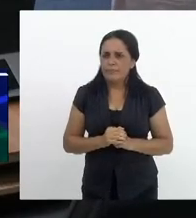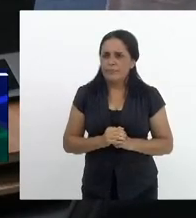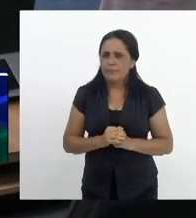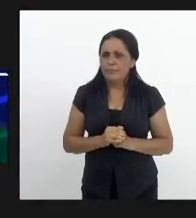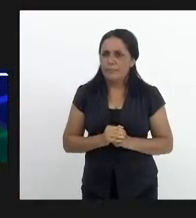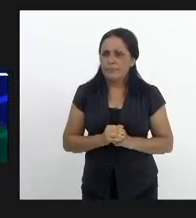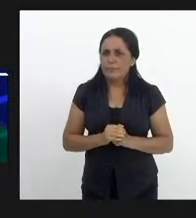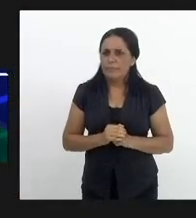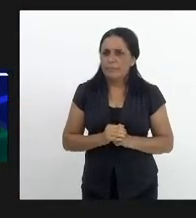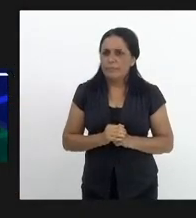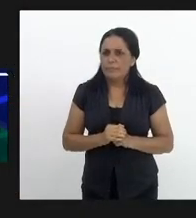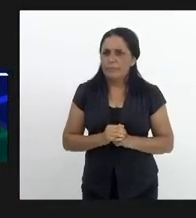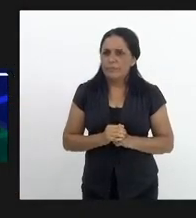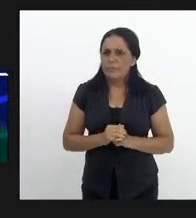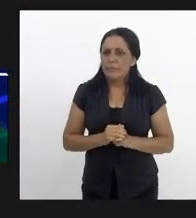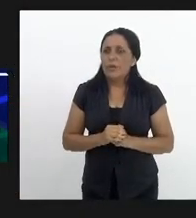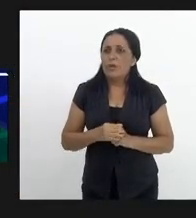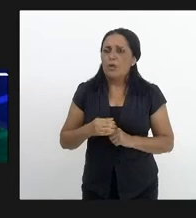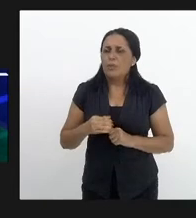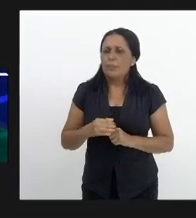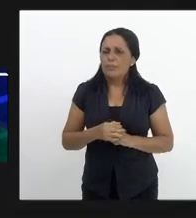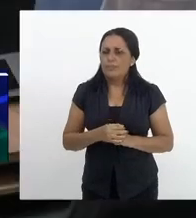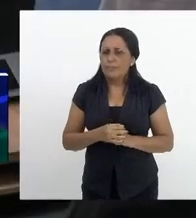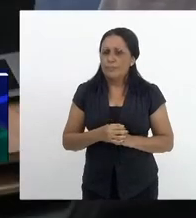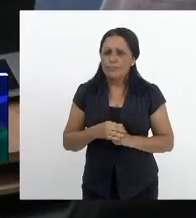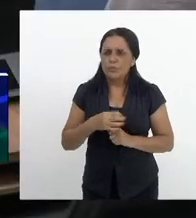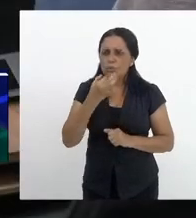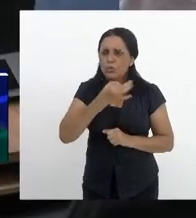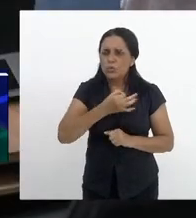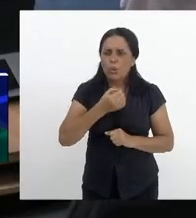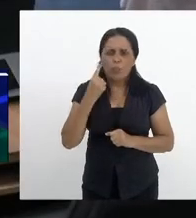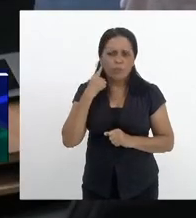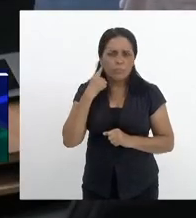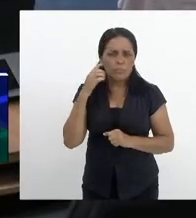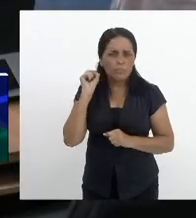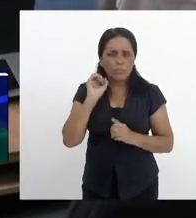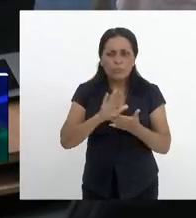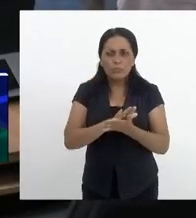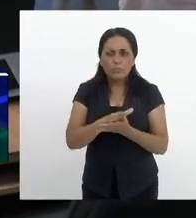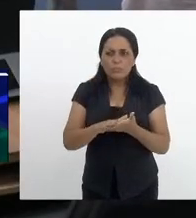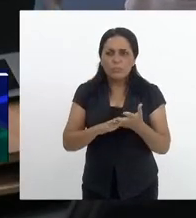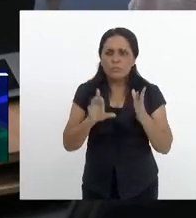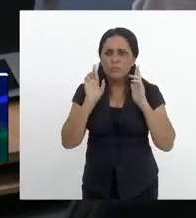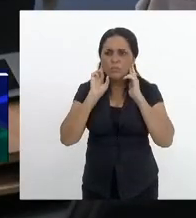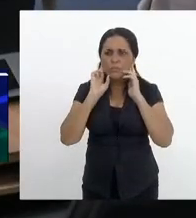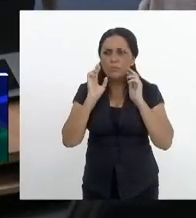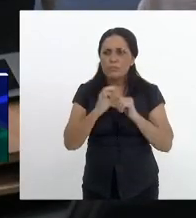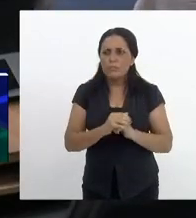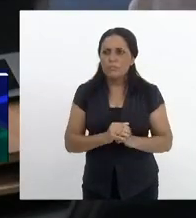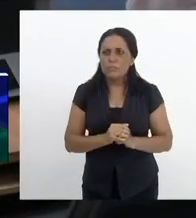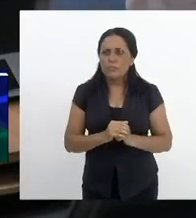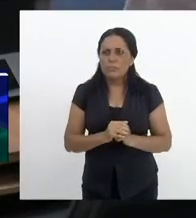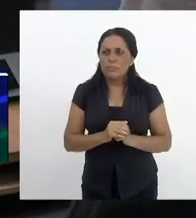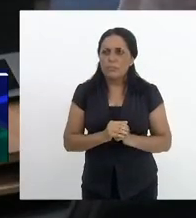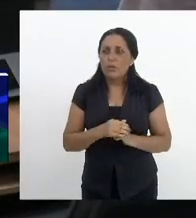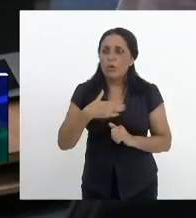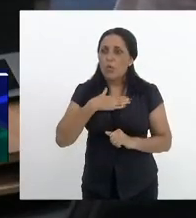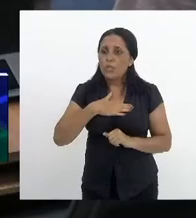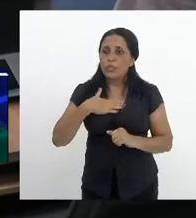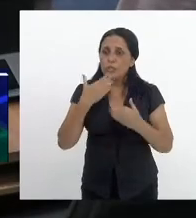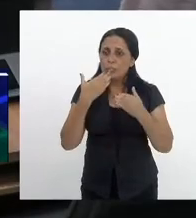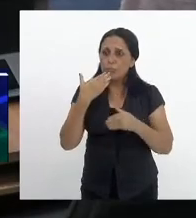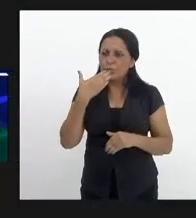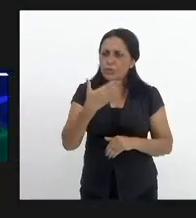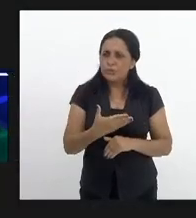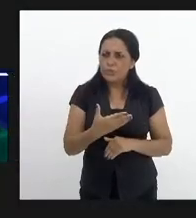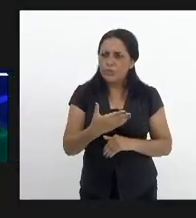solicitar a coautoria do projeto do deputado Eurico. Está muito baixo o seu som. Está muito baixo o seu som, Lucinha. Eu gostaria de solicitar a